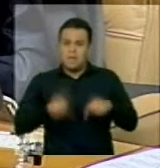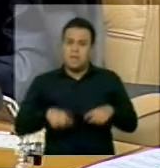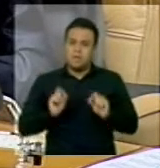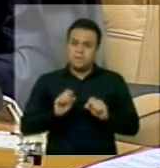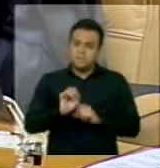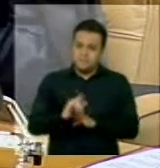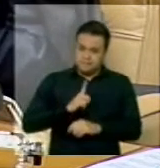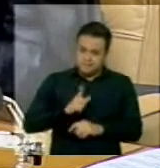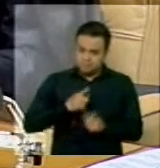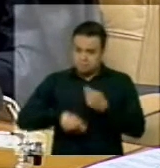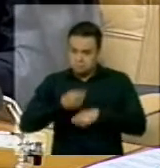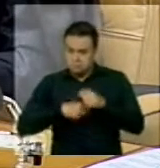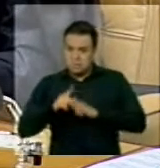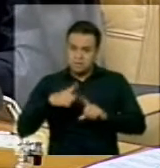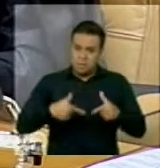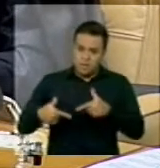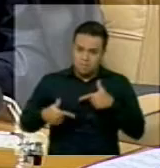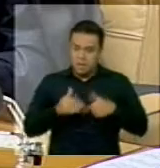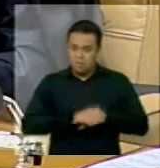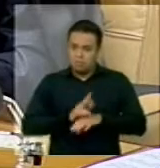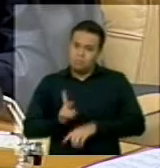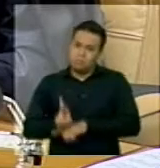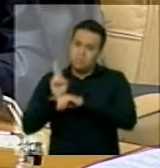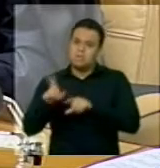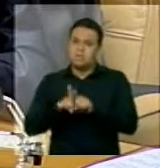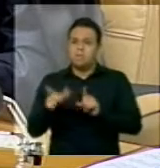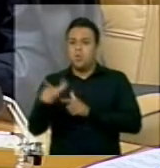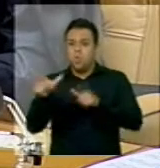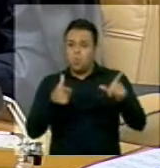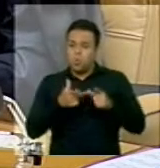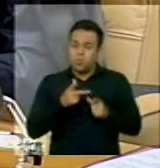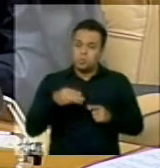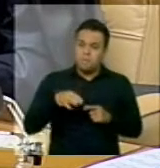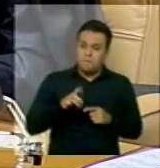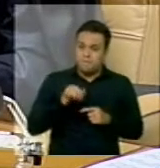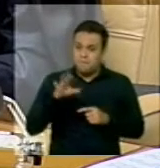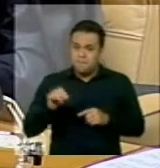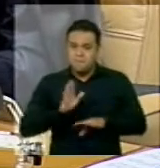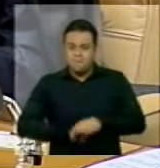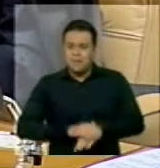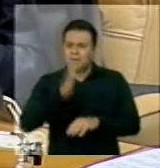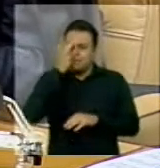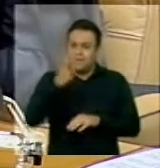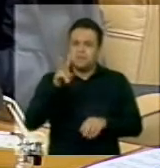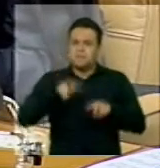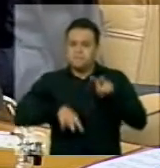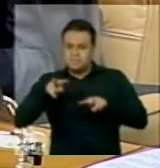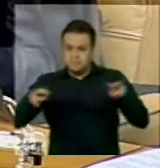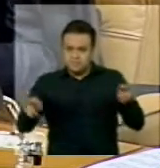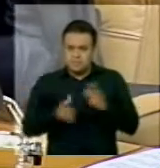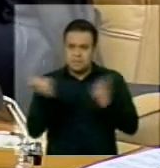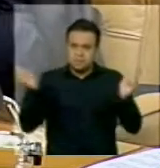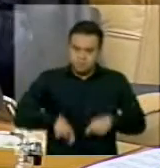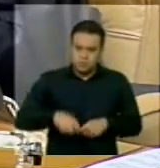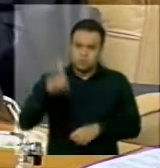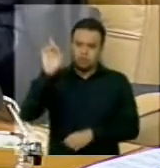eficiência administrativa e realçou a existência de outros meios mais eficazes de fiscalização e garantia de direitos.